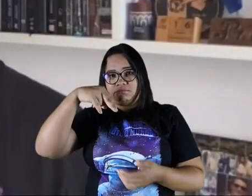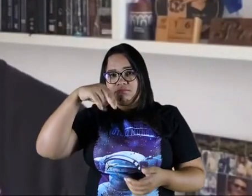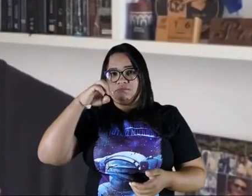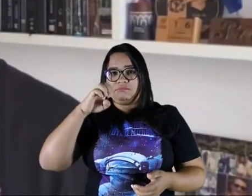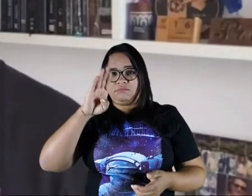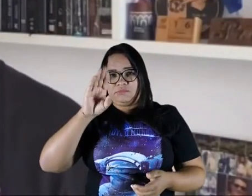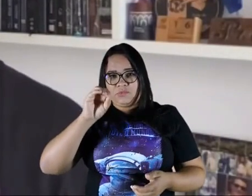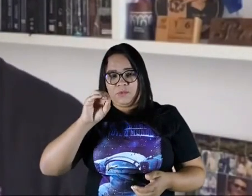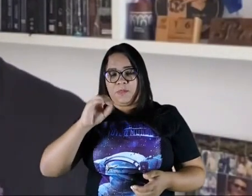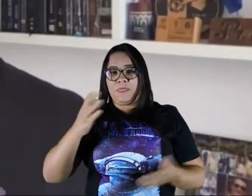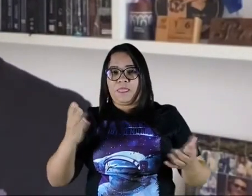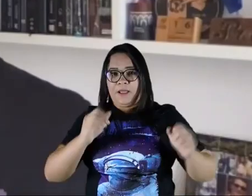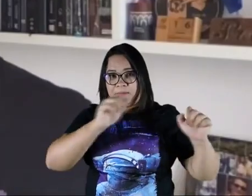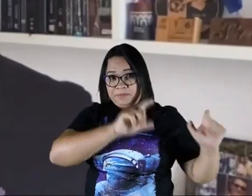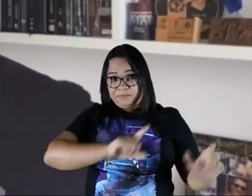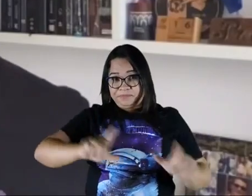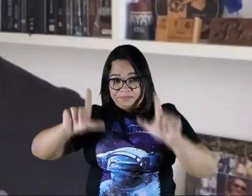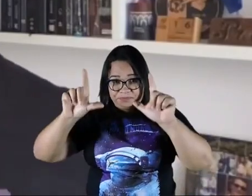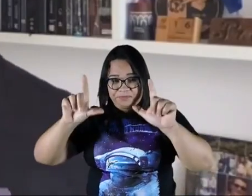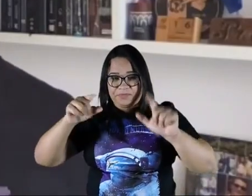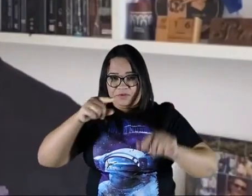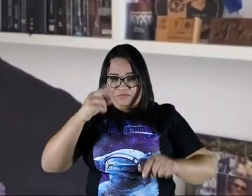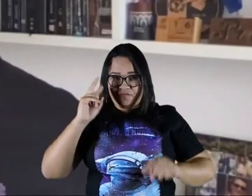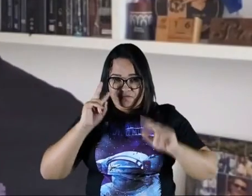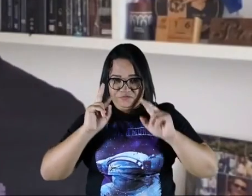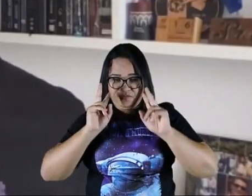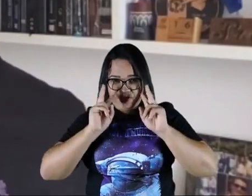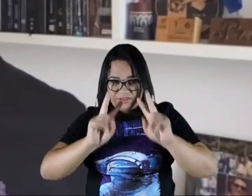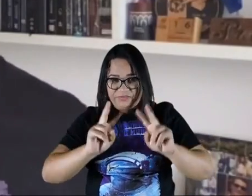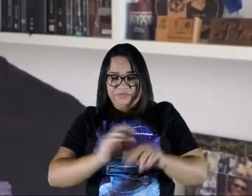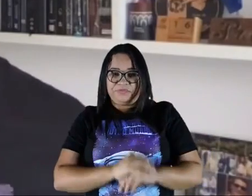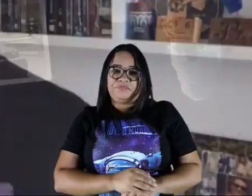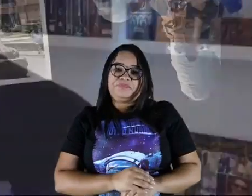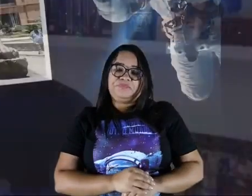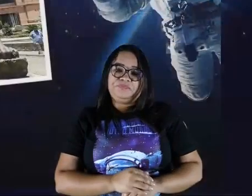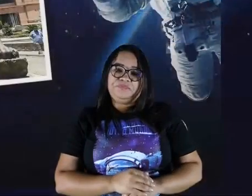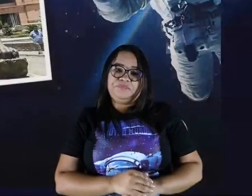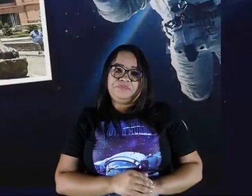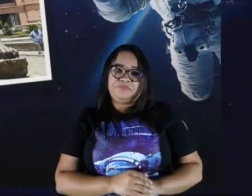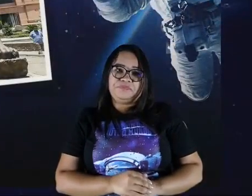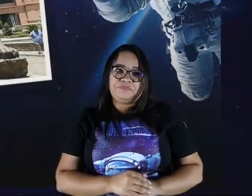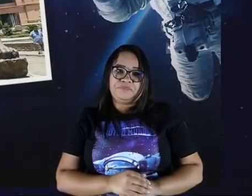próximo slide você vê a figura e a foto